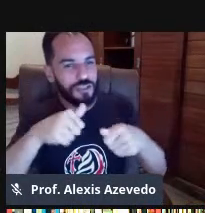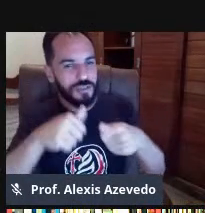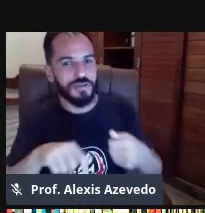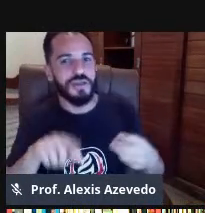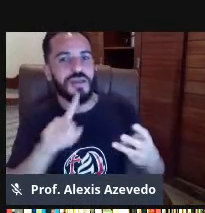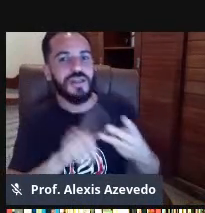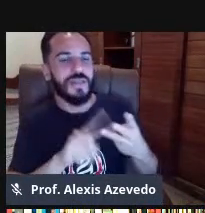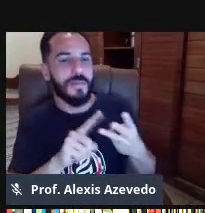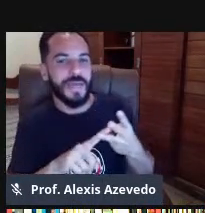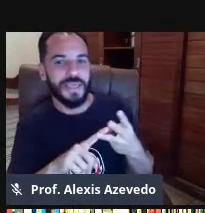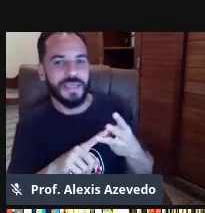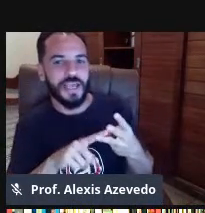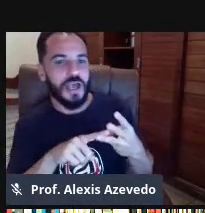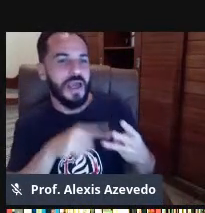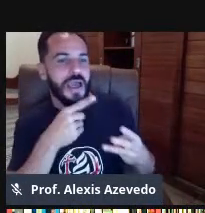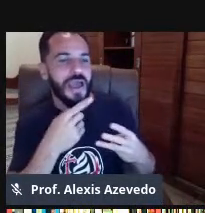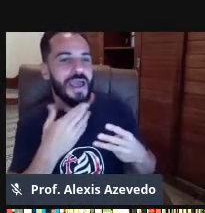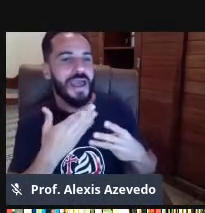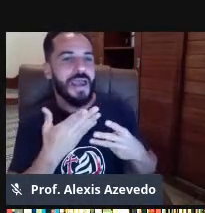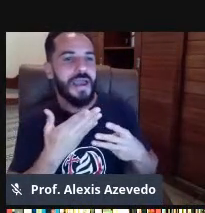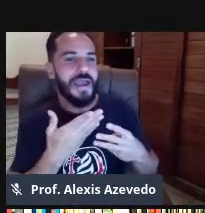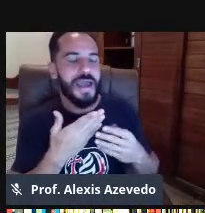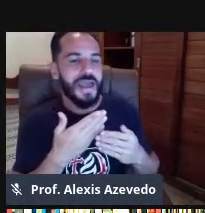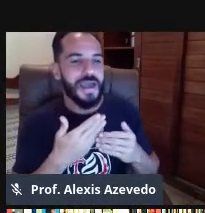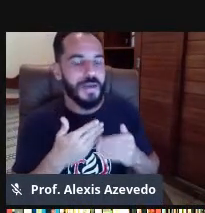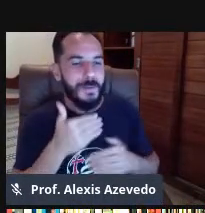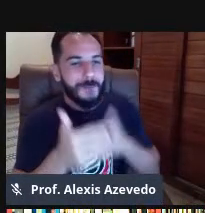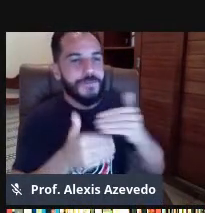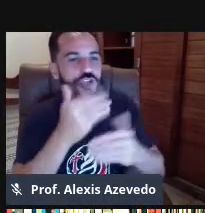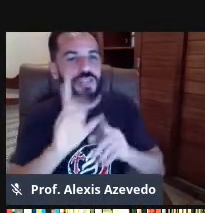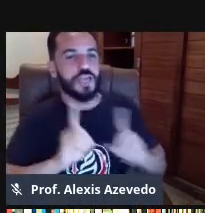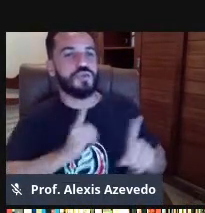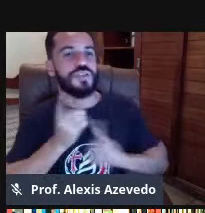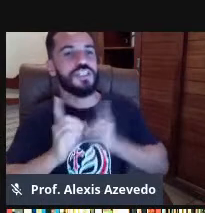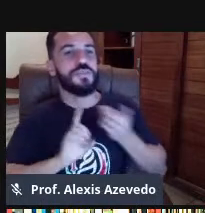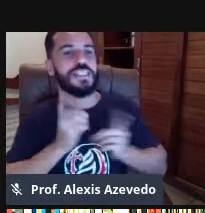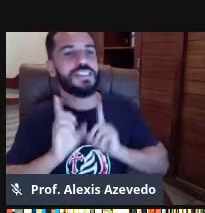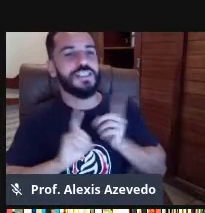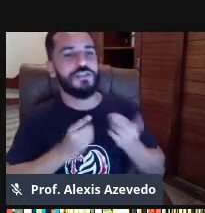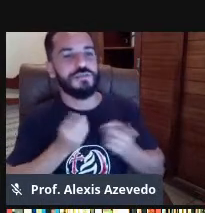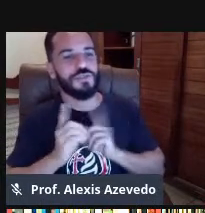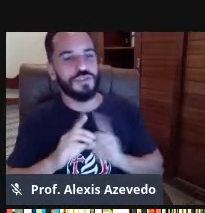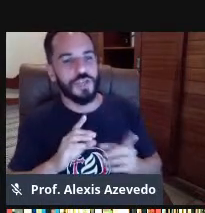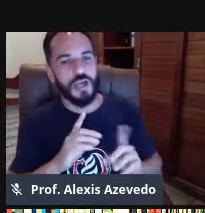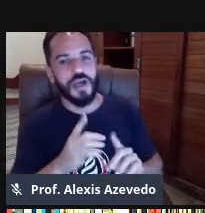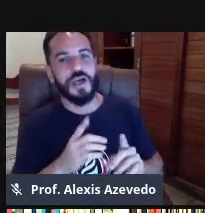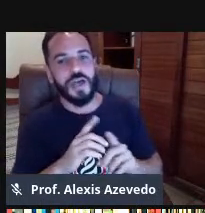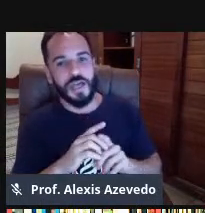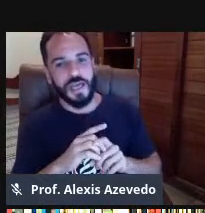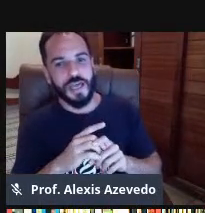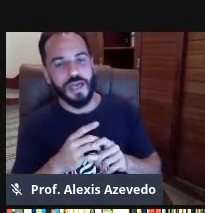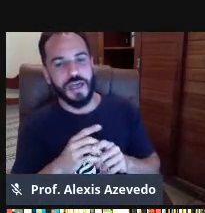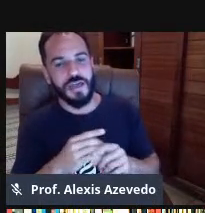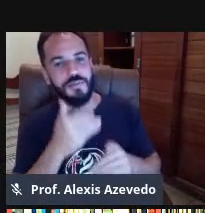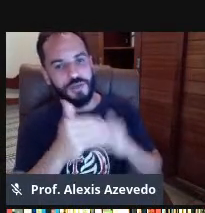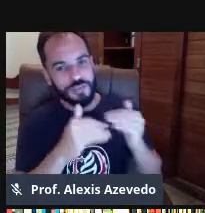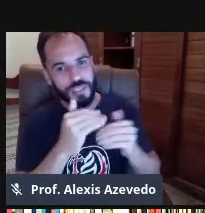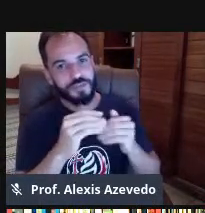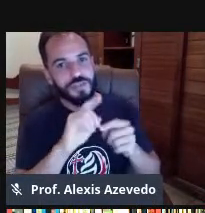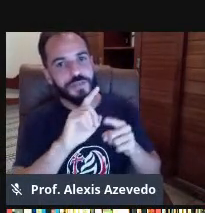processos realizados em espaços bitri, né,